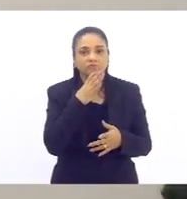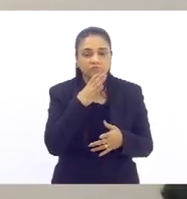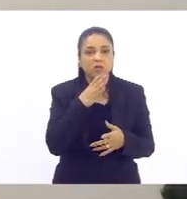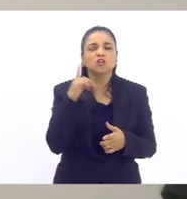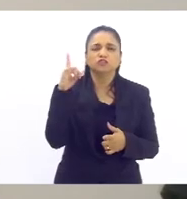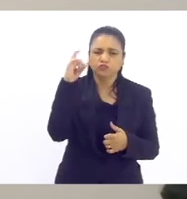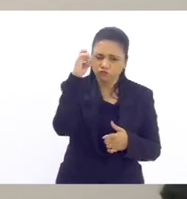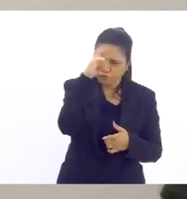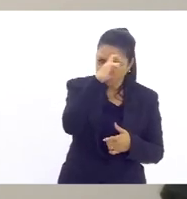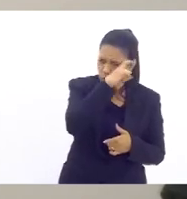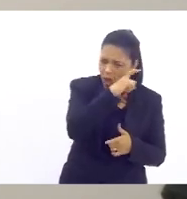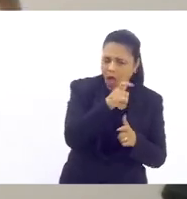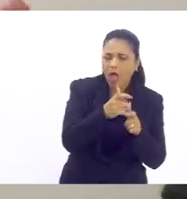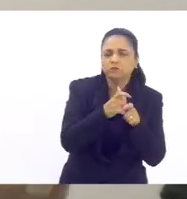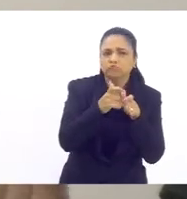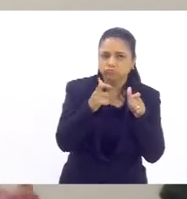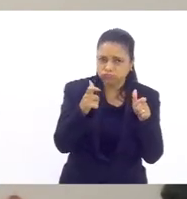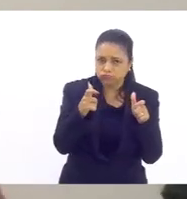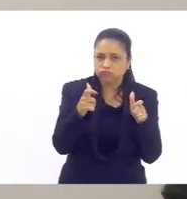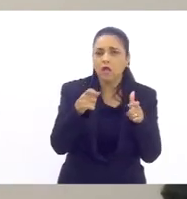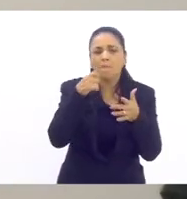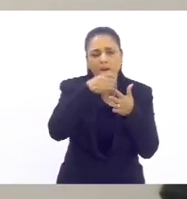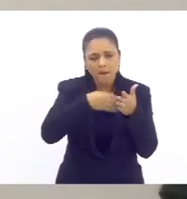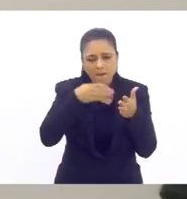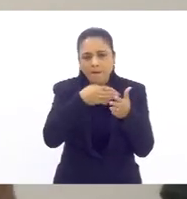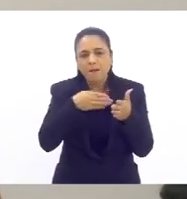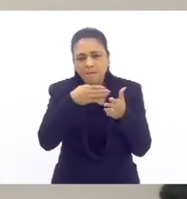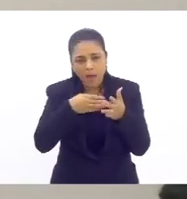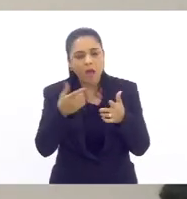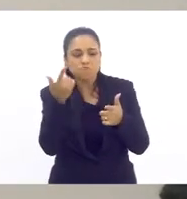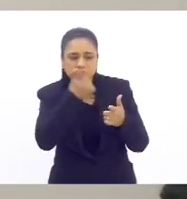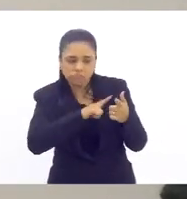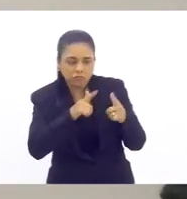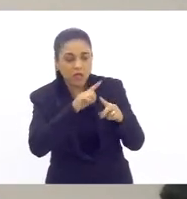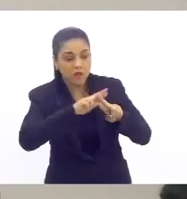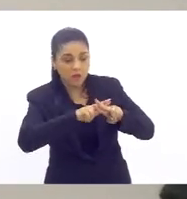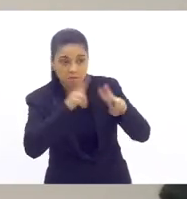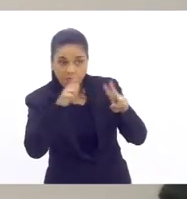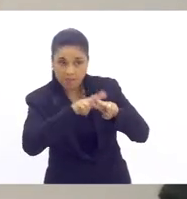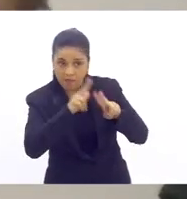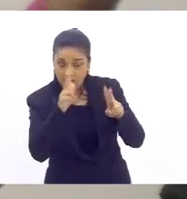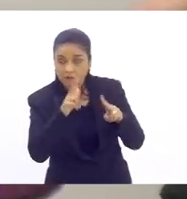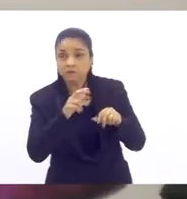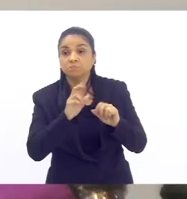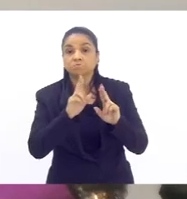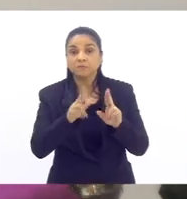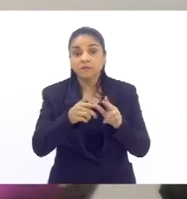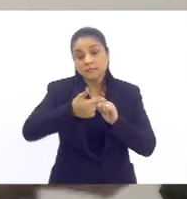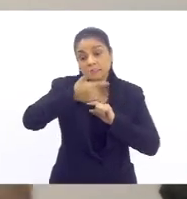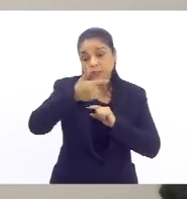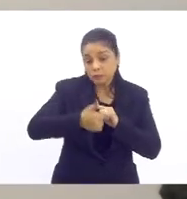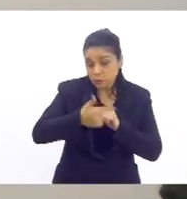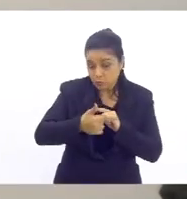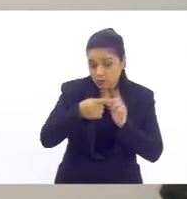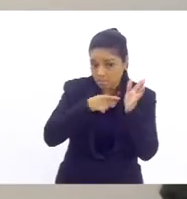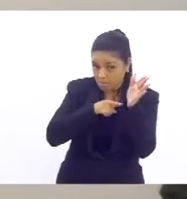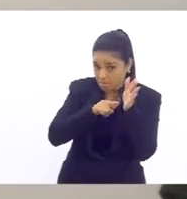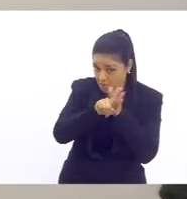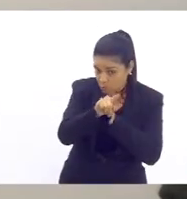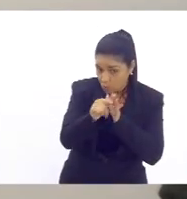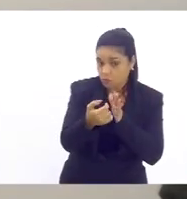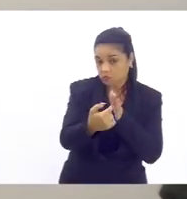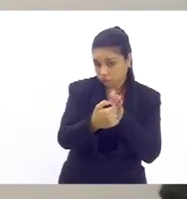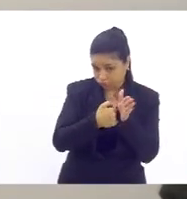dificuldade de se conseguir a liberdade né e na sua segunda pergunta que é